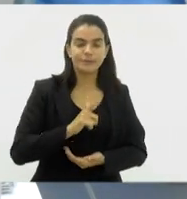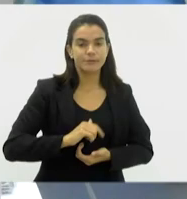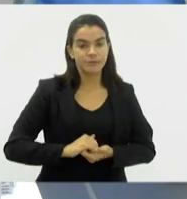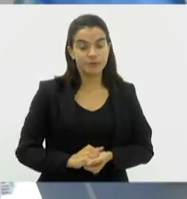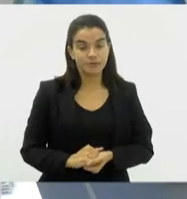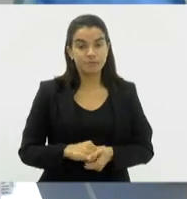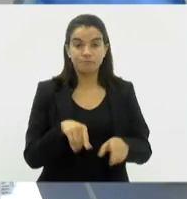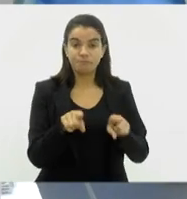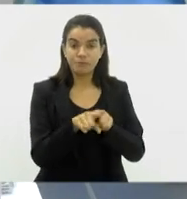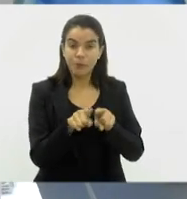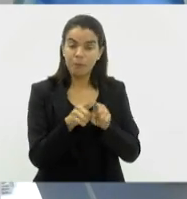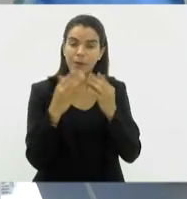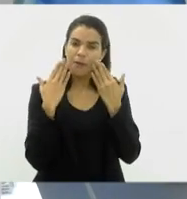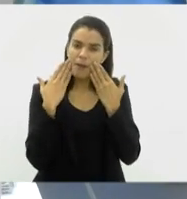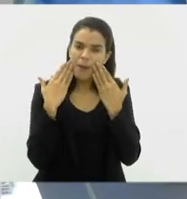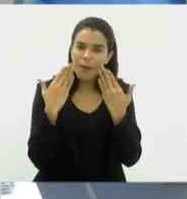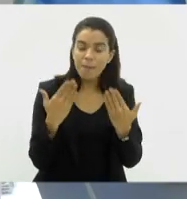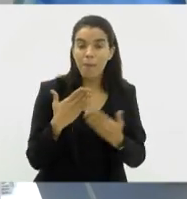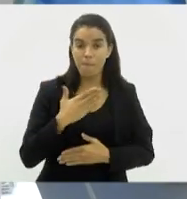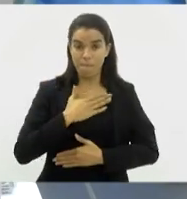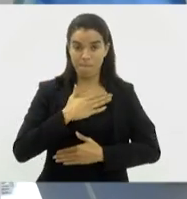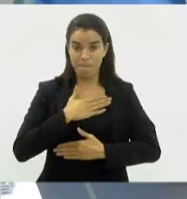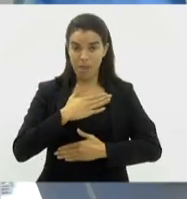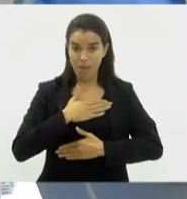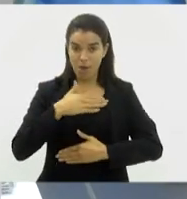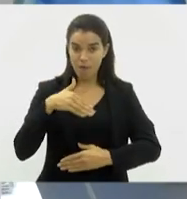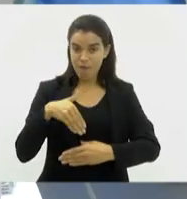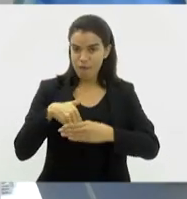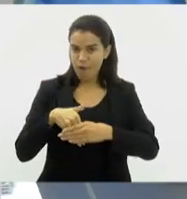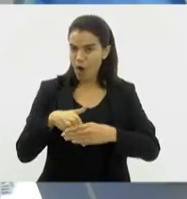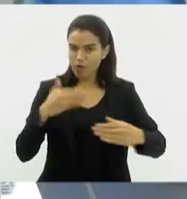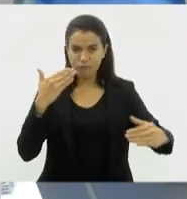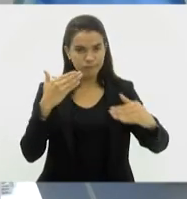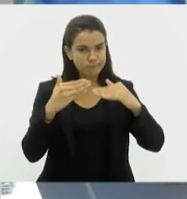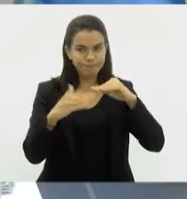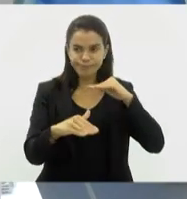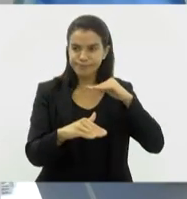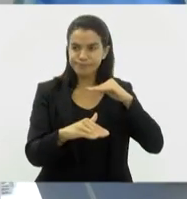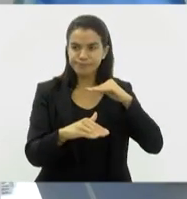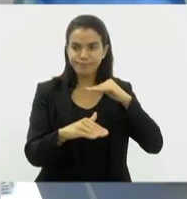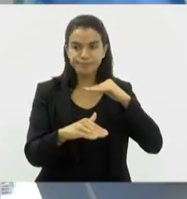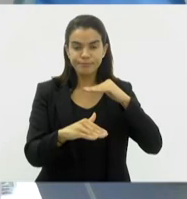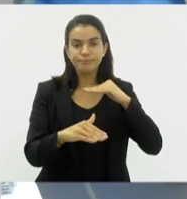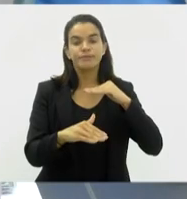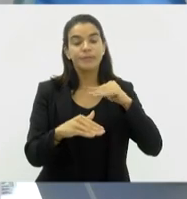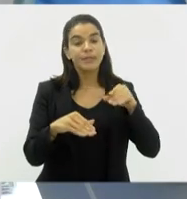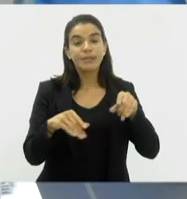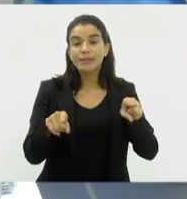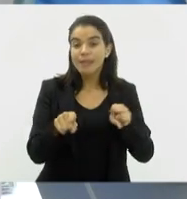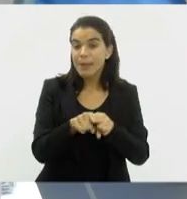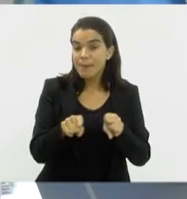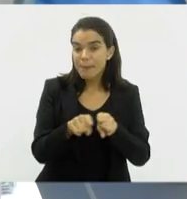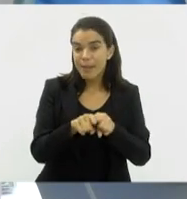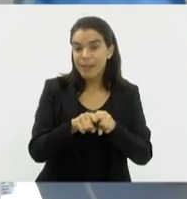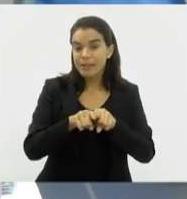inclusive apresentei aqui o meu voto divergente inclusive incluindo